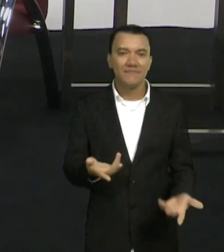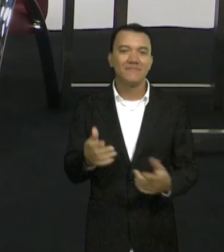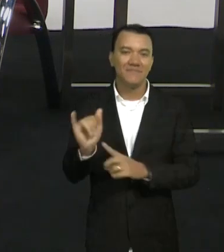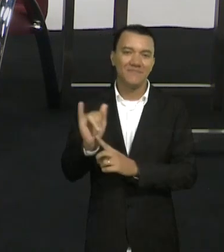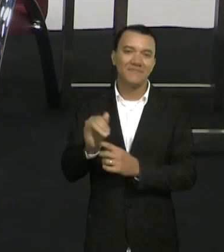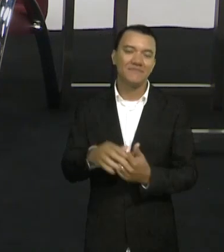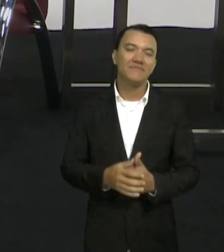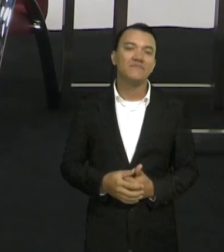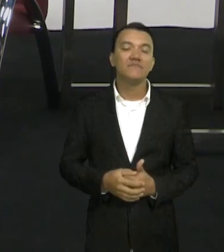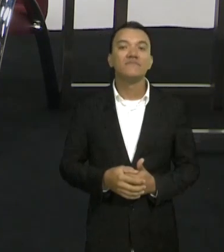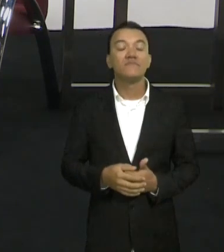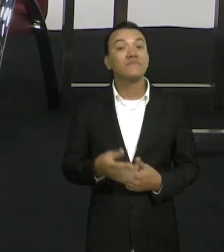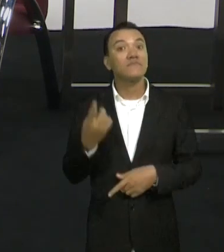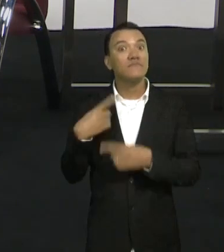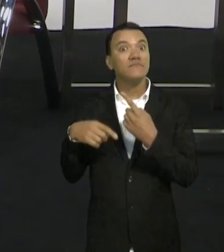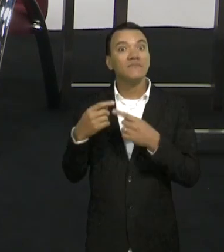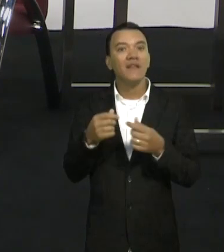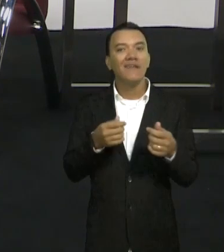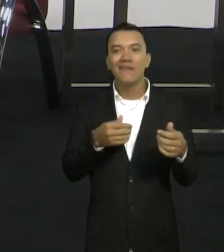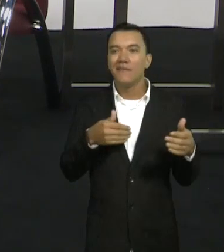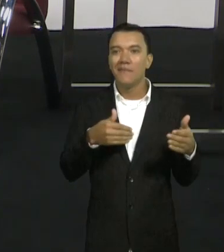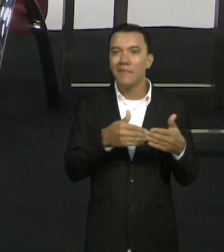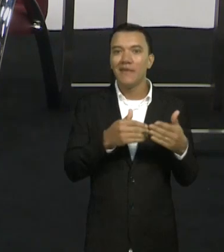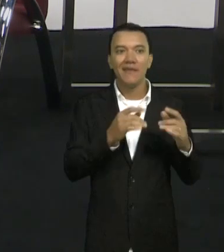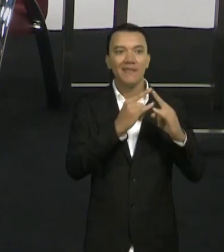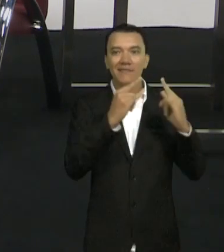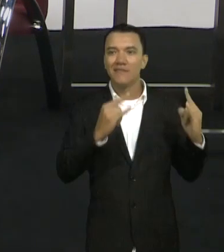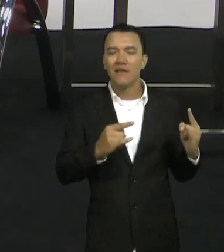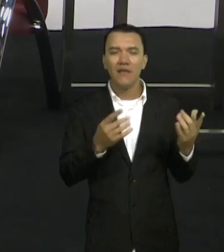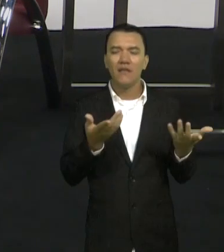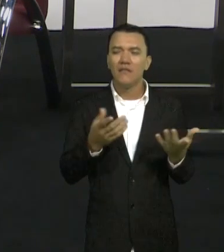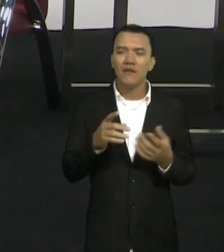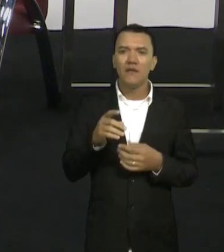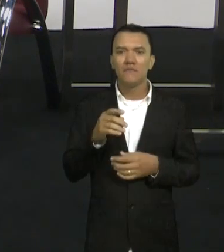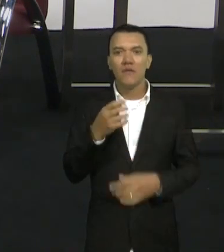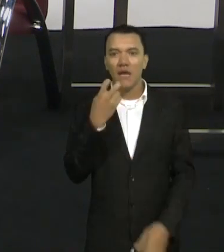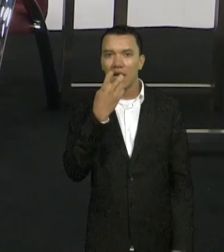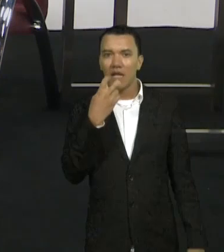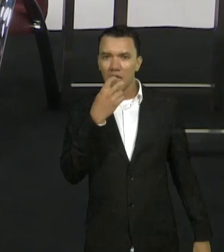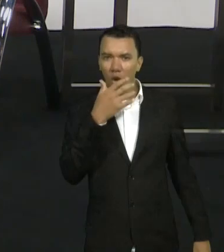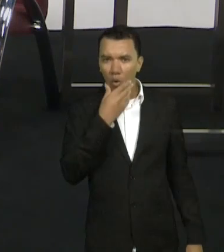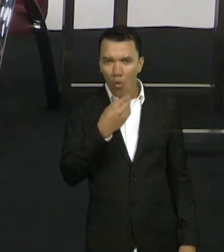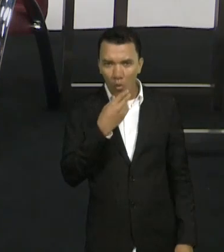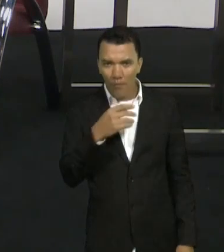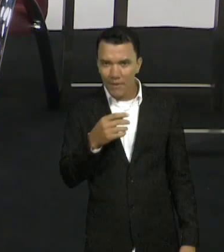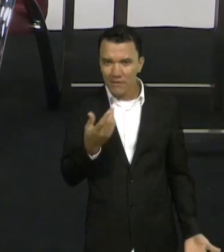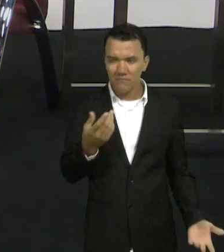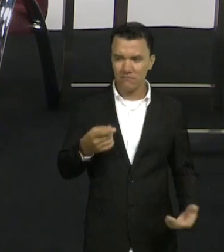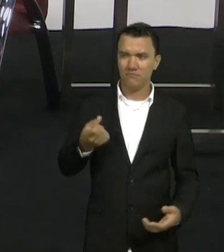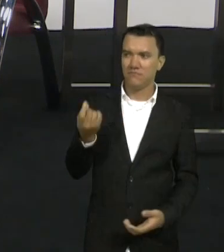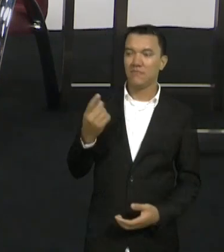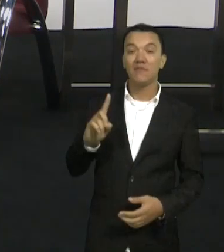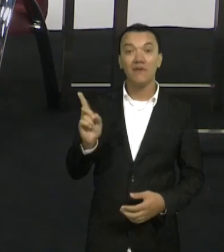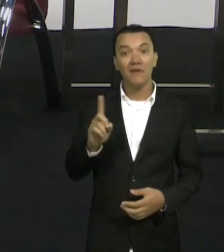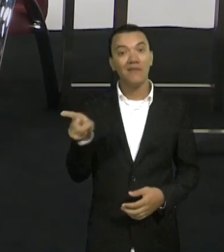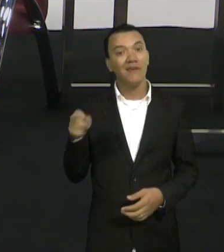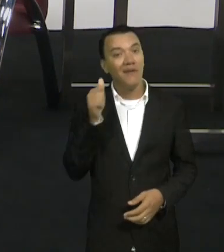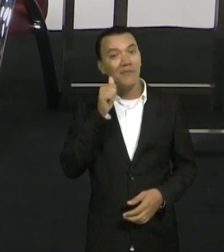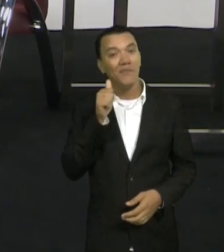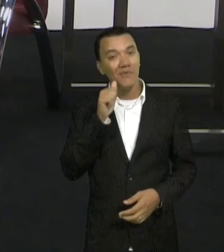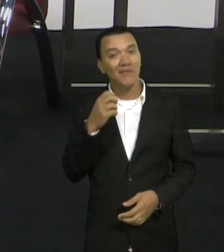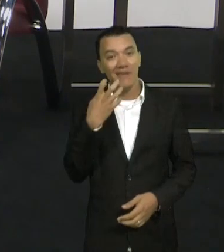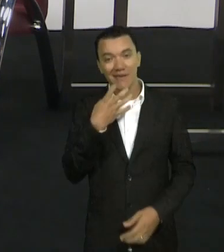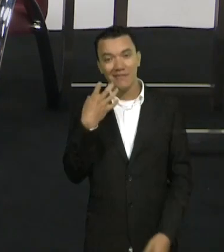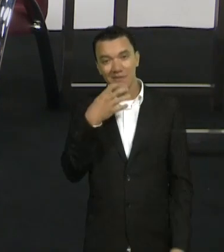E quando vai para o arraial, ninguém estranha, não? Cadê o cantador? Aí não, tem uma cantadora. Não, tem cantadora. Como é que é o nome dela? Márcia